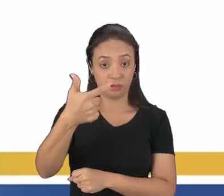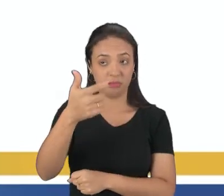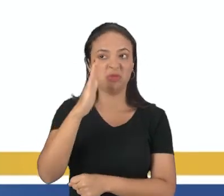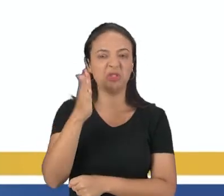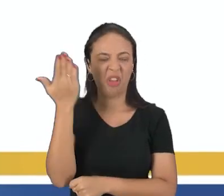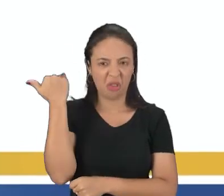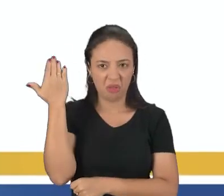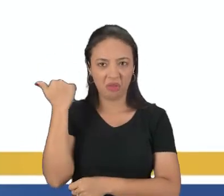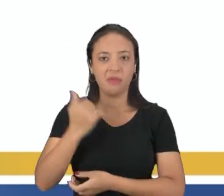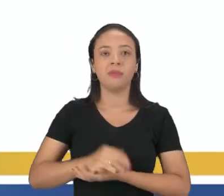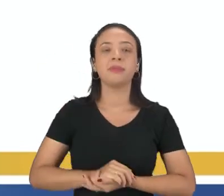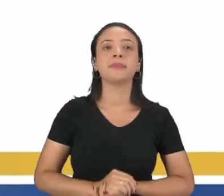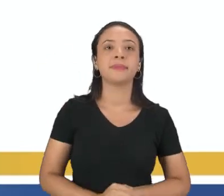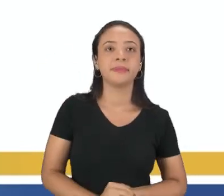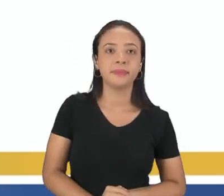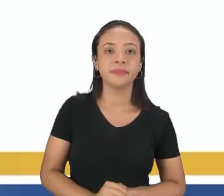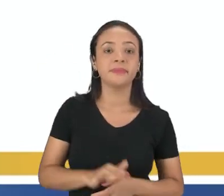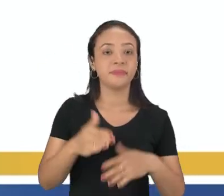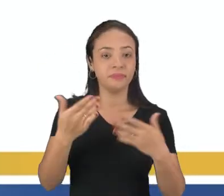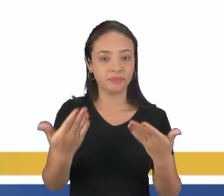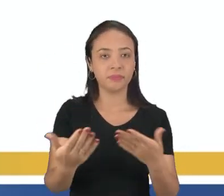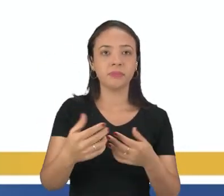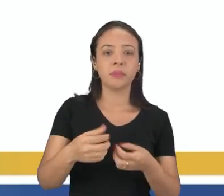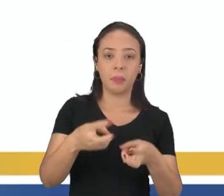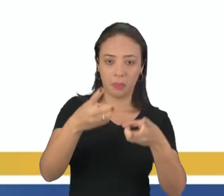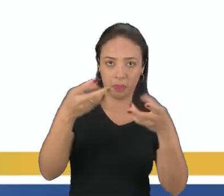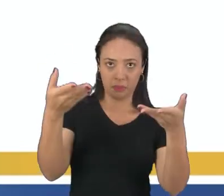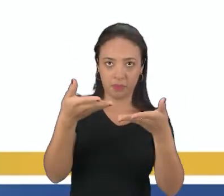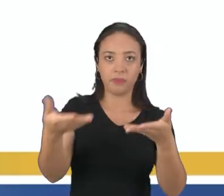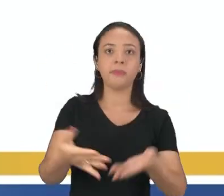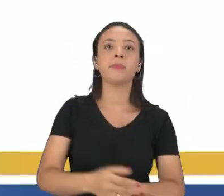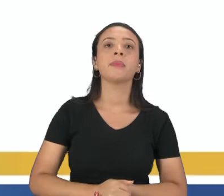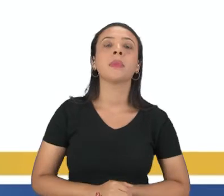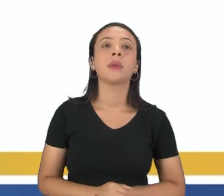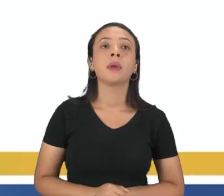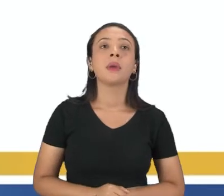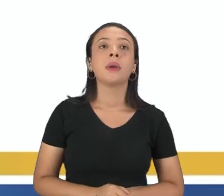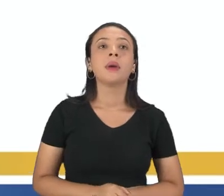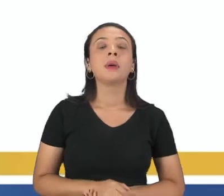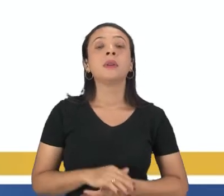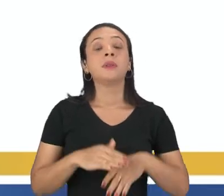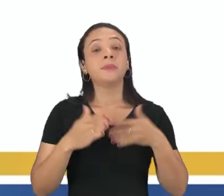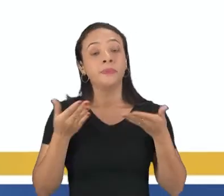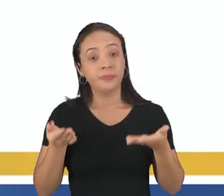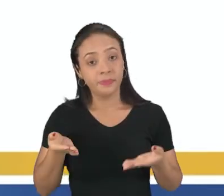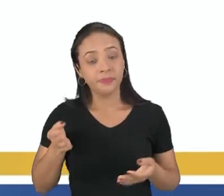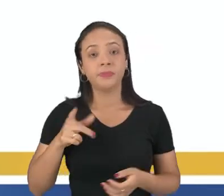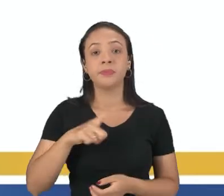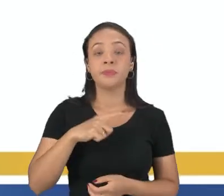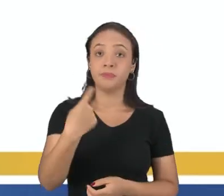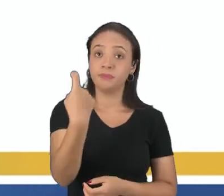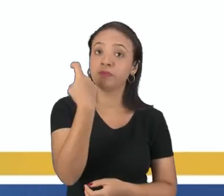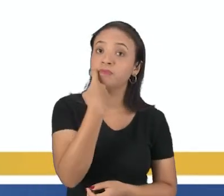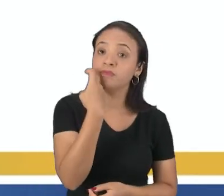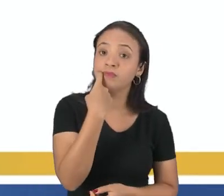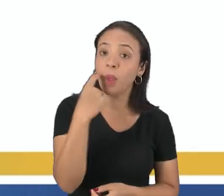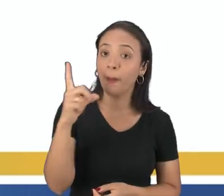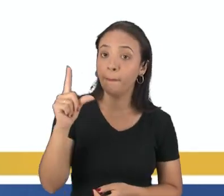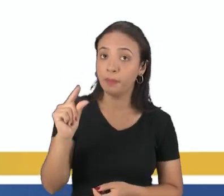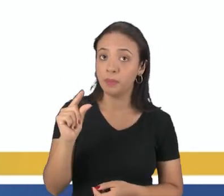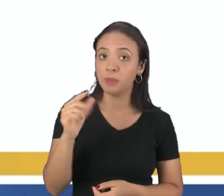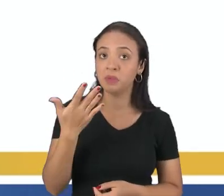né? Bastante tempo. Mas vamos analisar. Nós temos aí na sexta-feira a